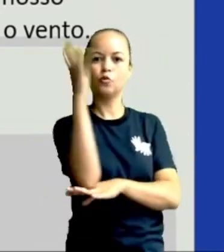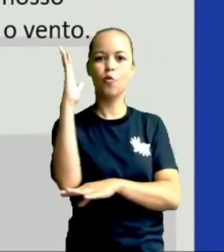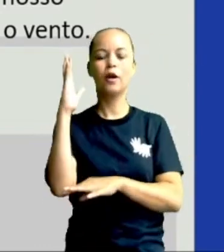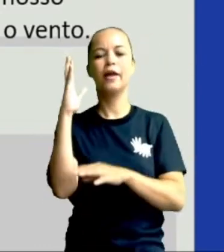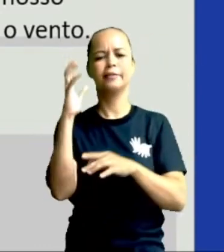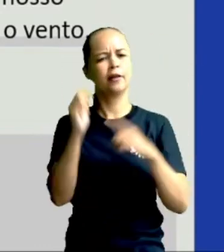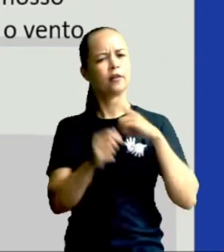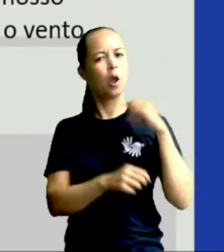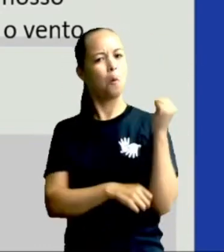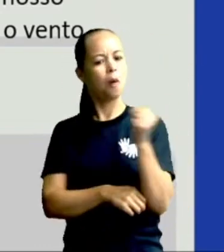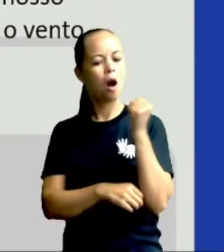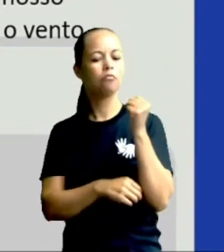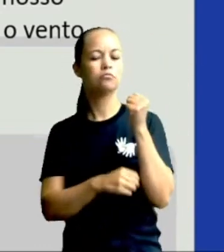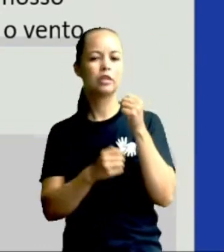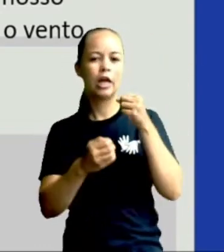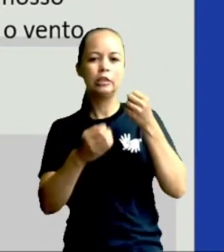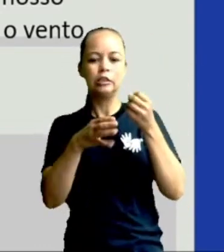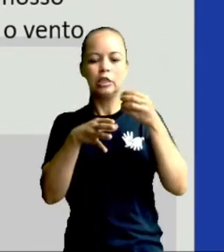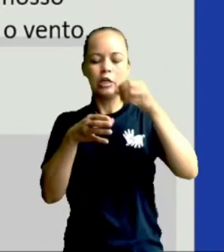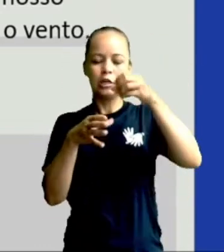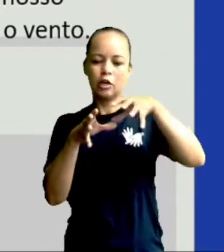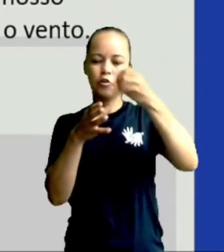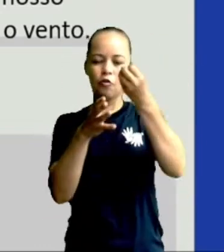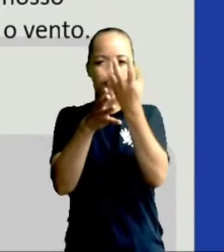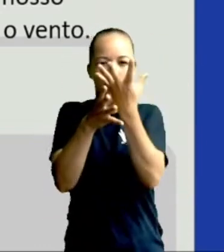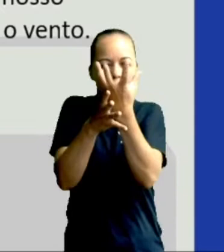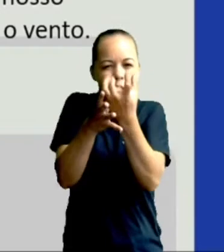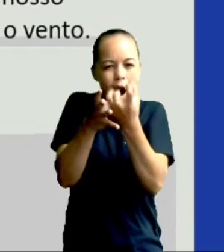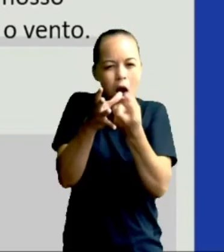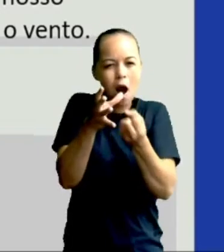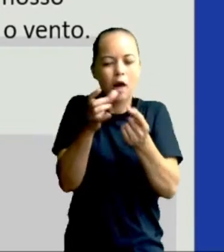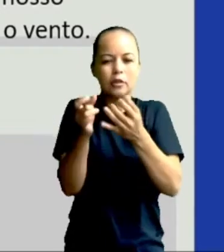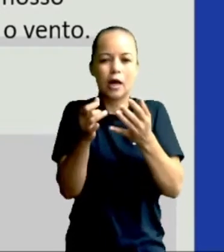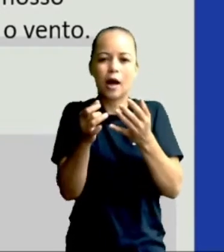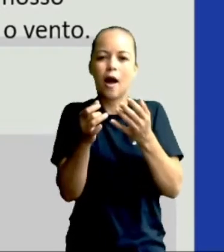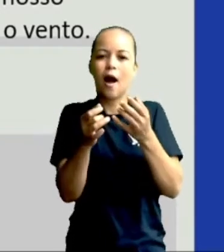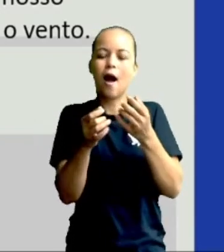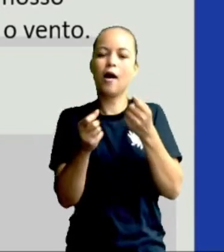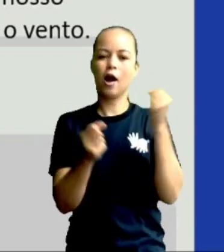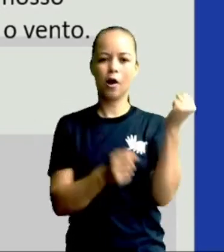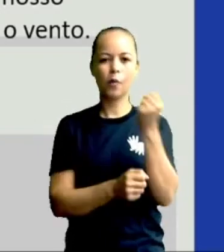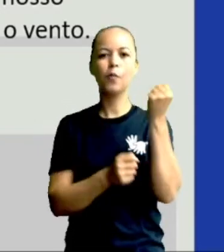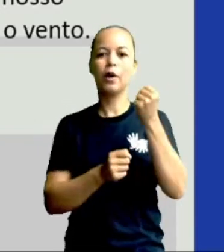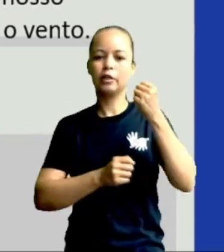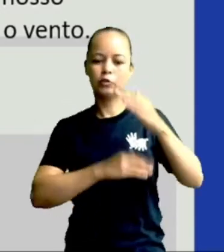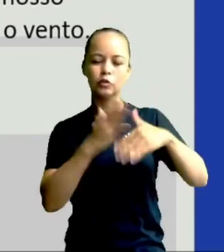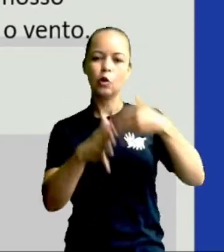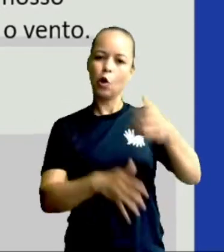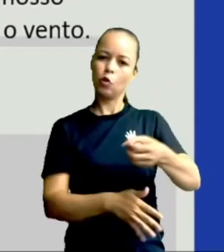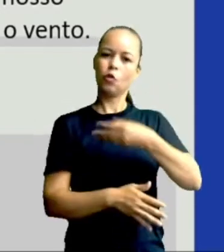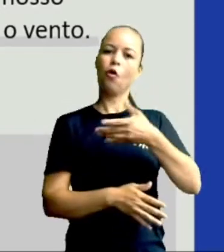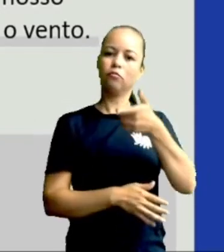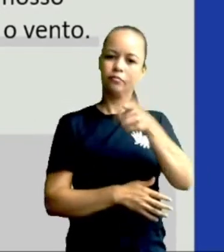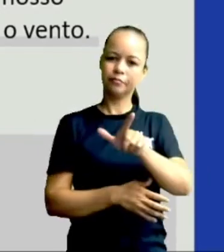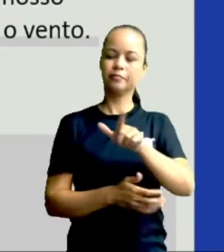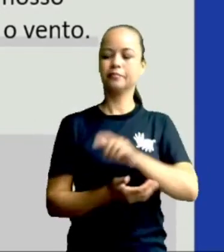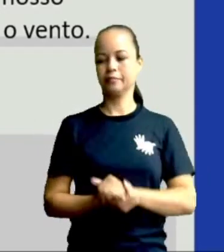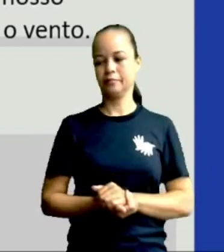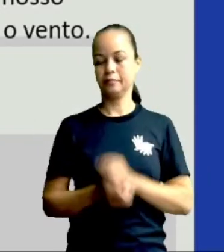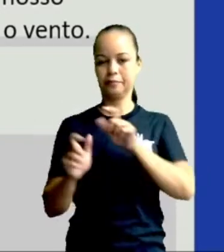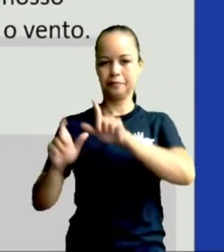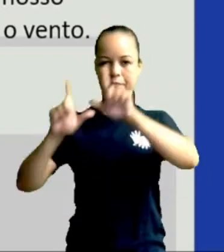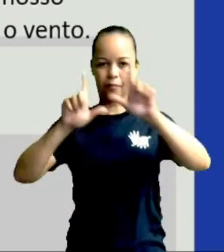poder de filtrar, de tornar tudo novo de novo, né? Então, vê aí o que tem no nosso